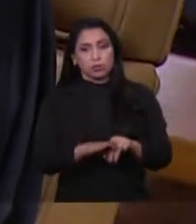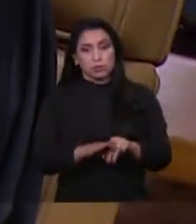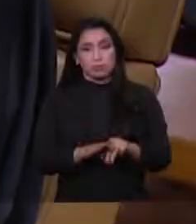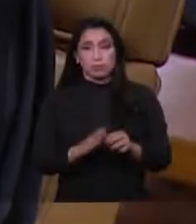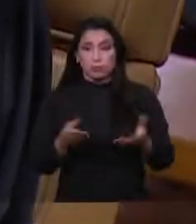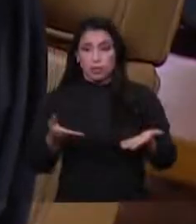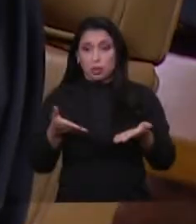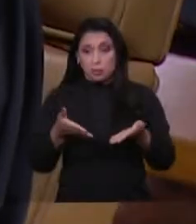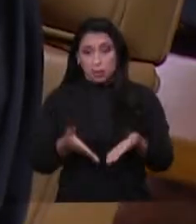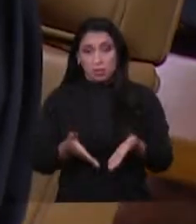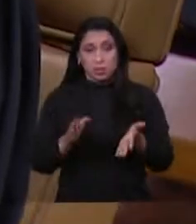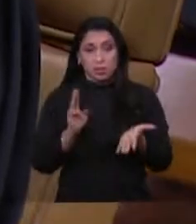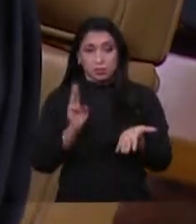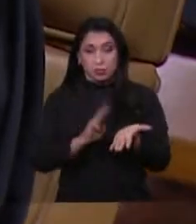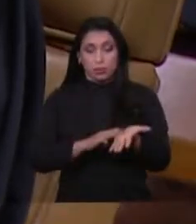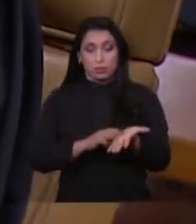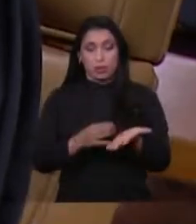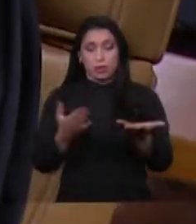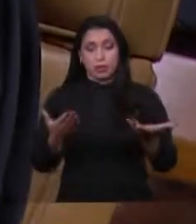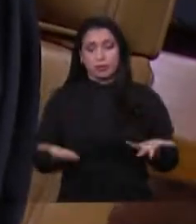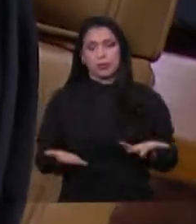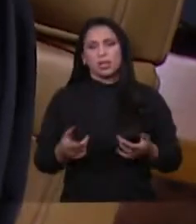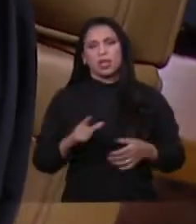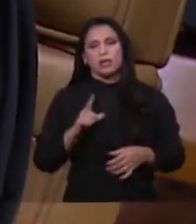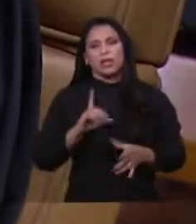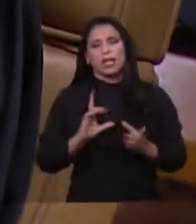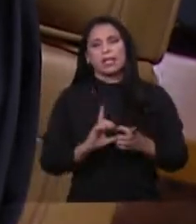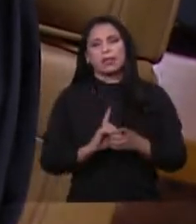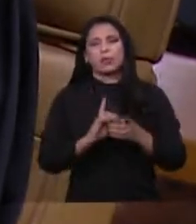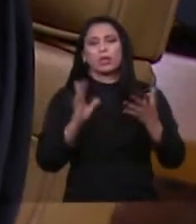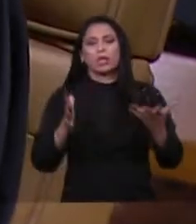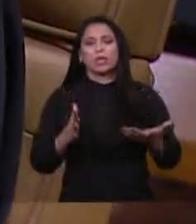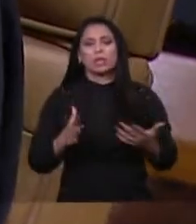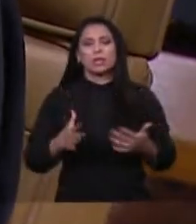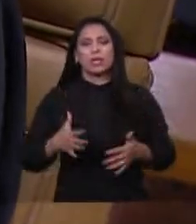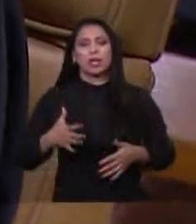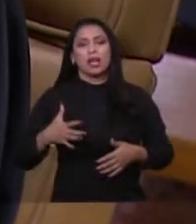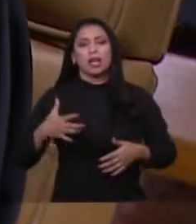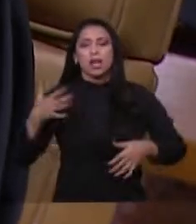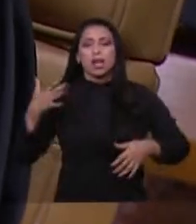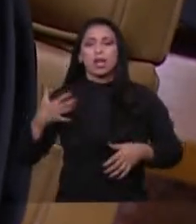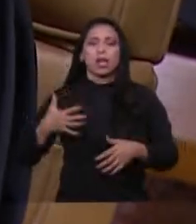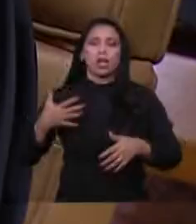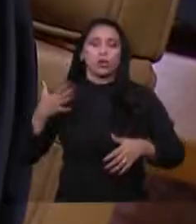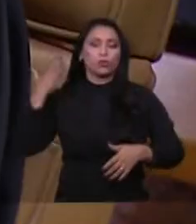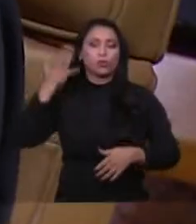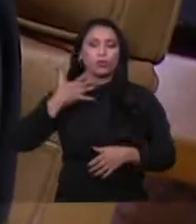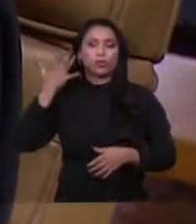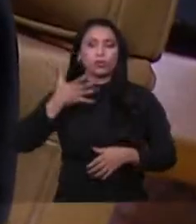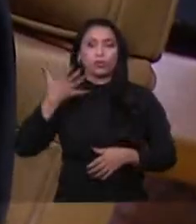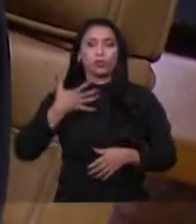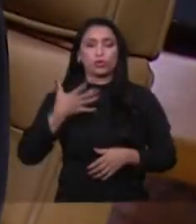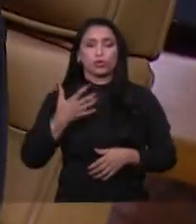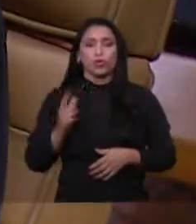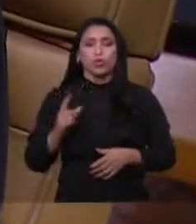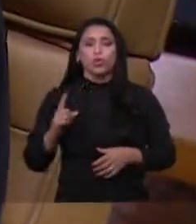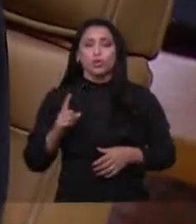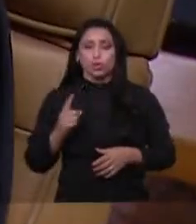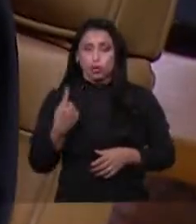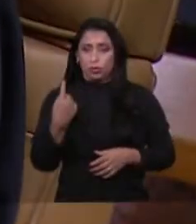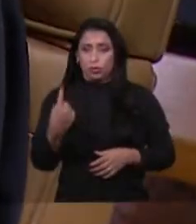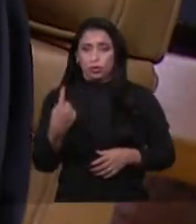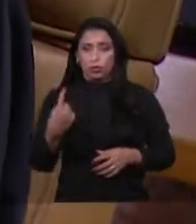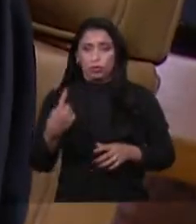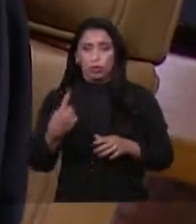ao final, assentei que a democracia é um discurso de um por todos e todos por um, respeitadas